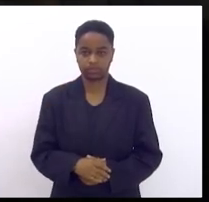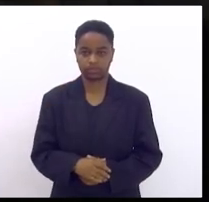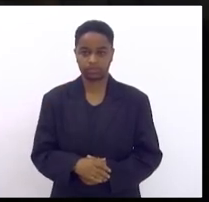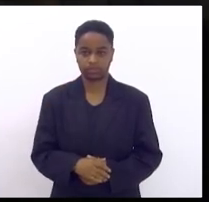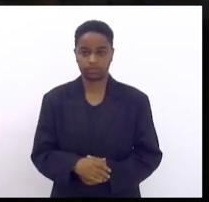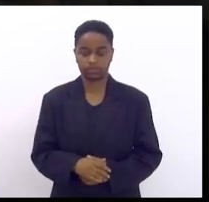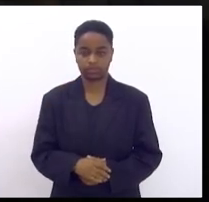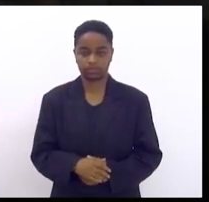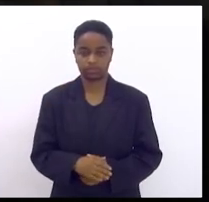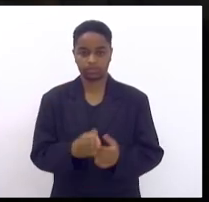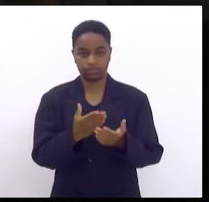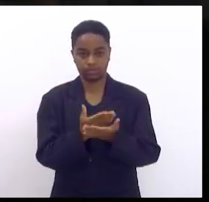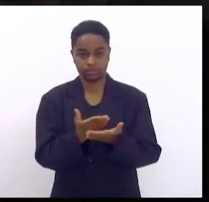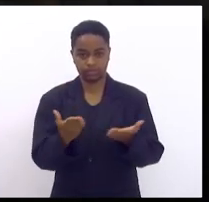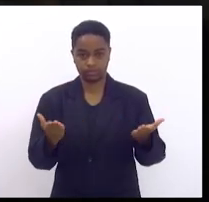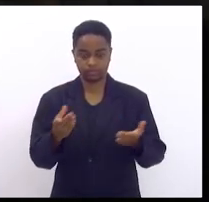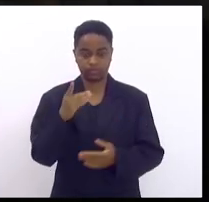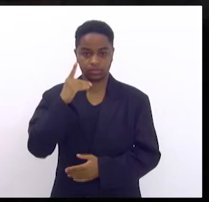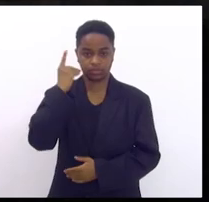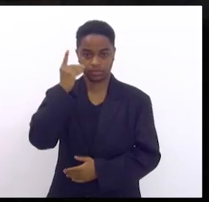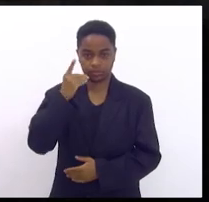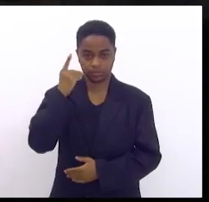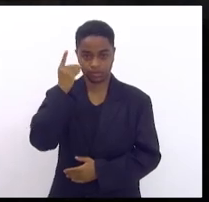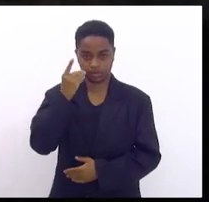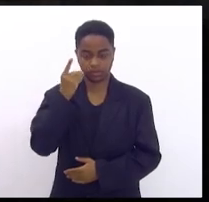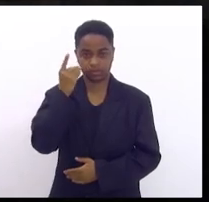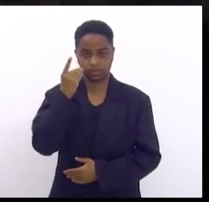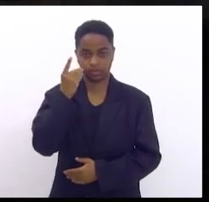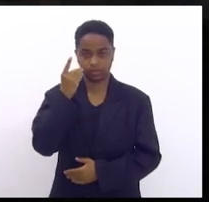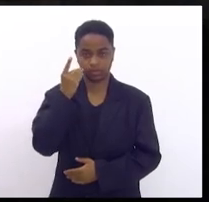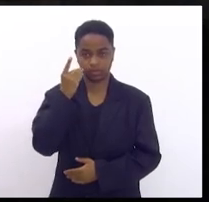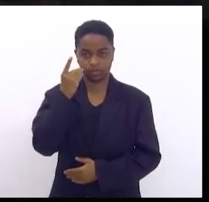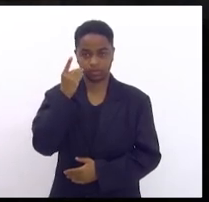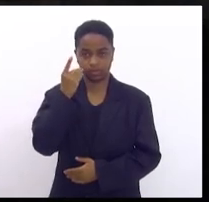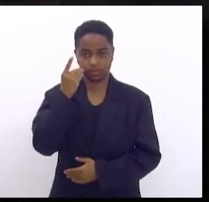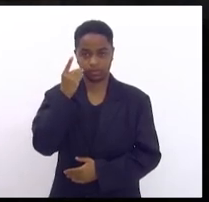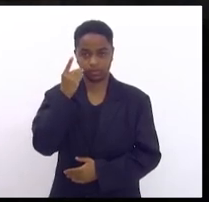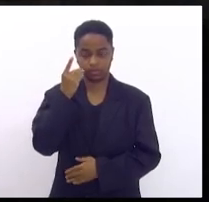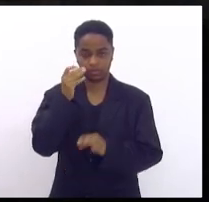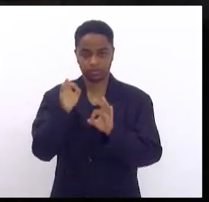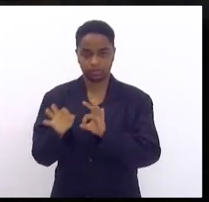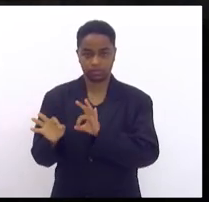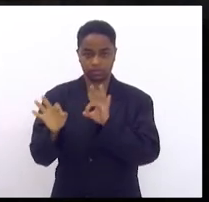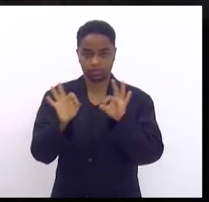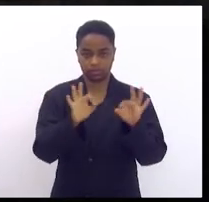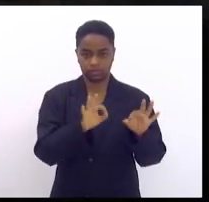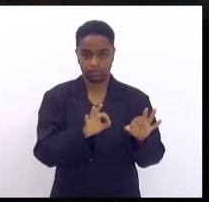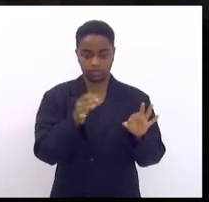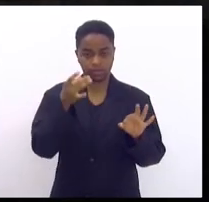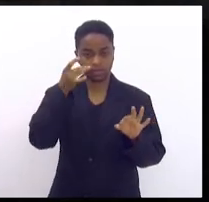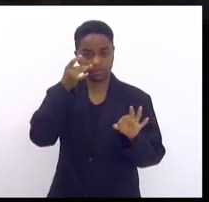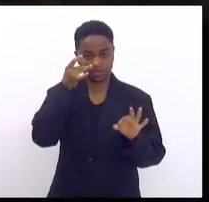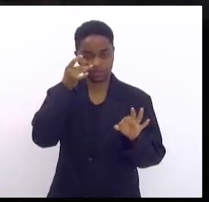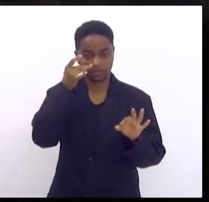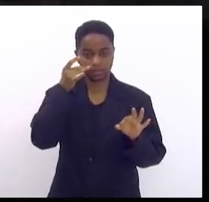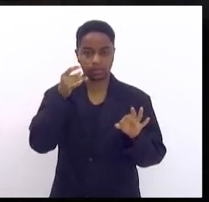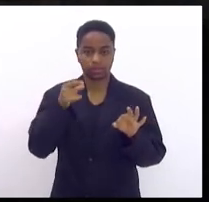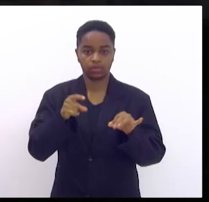senhoras e senhores deputados que nos acompanham de forma